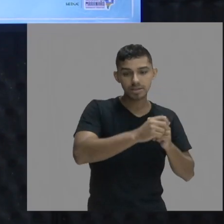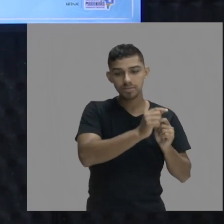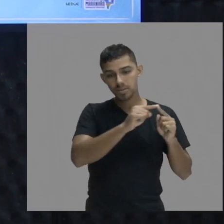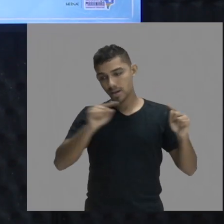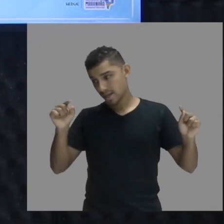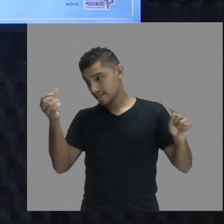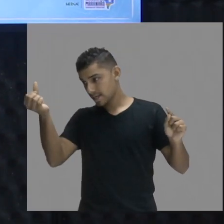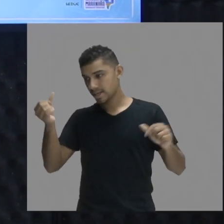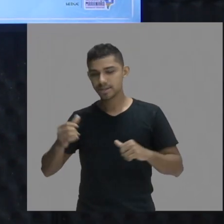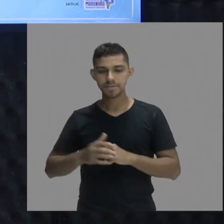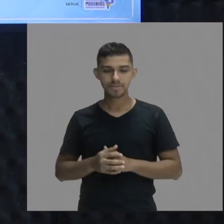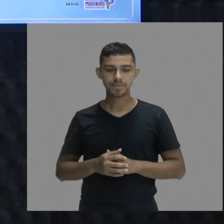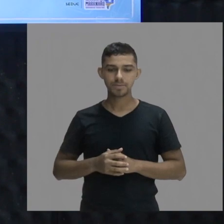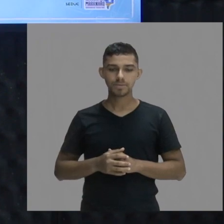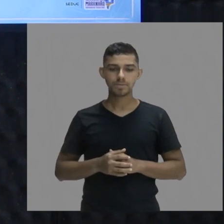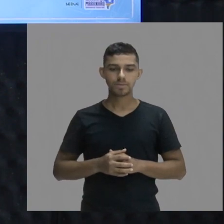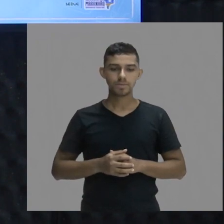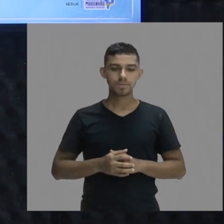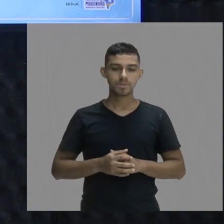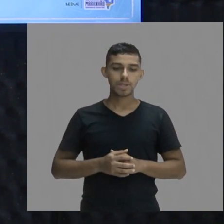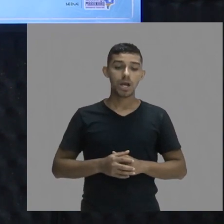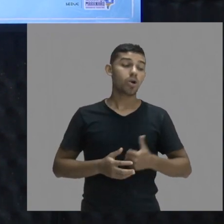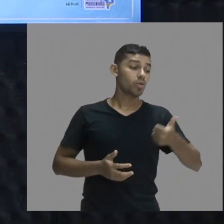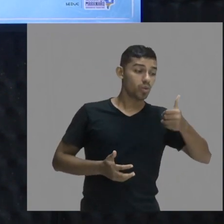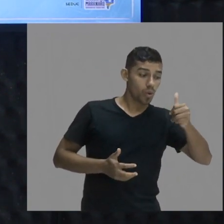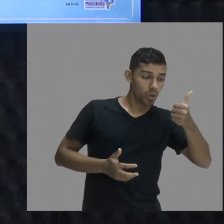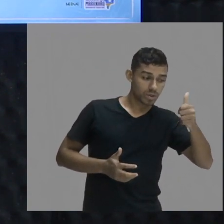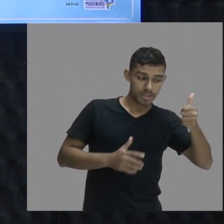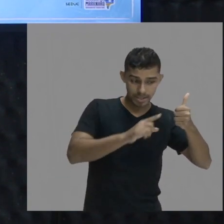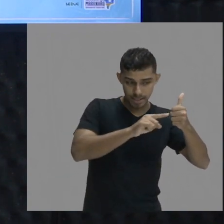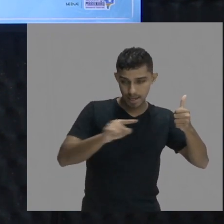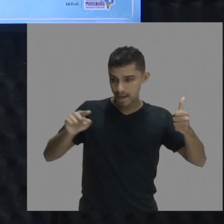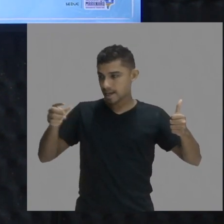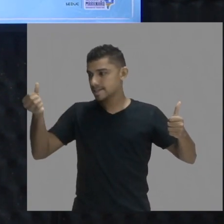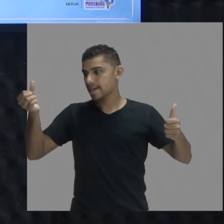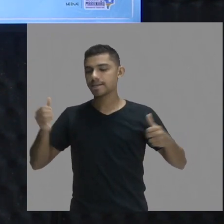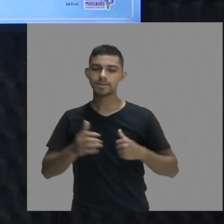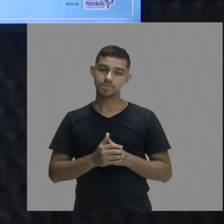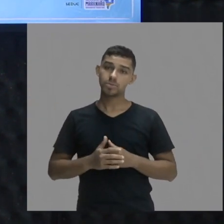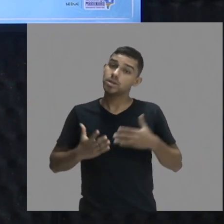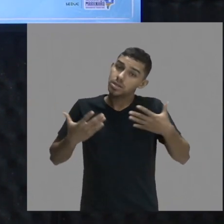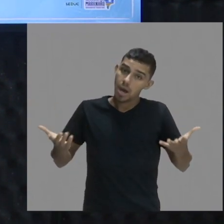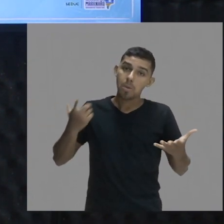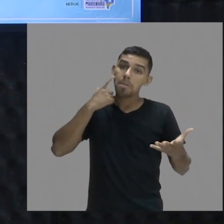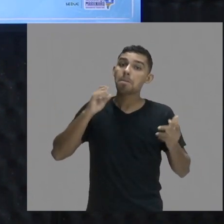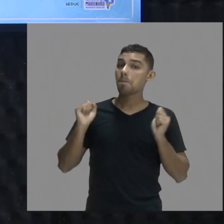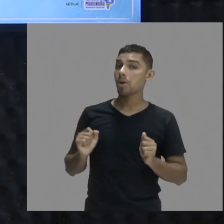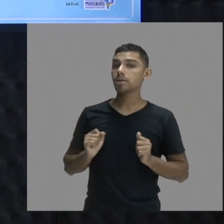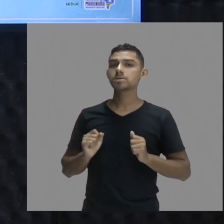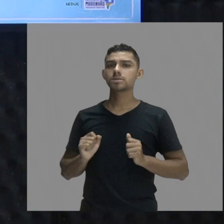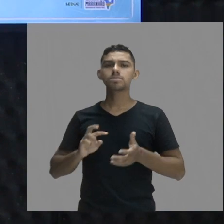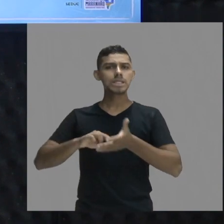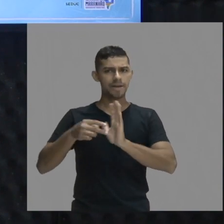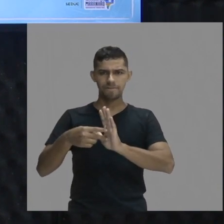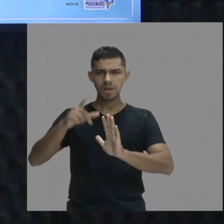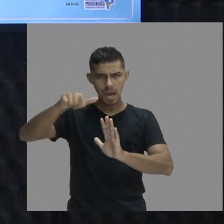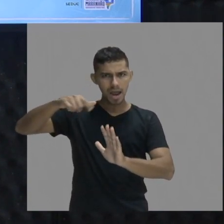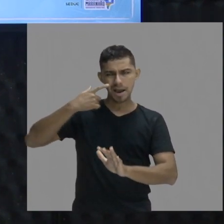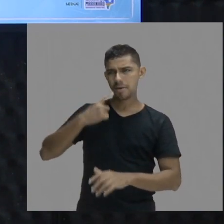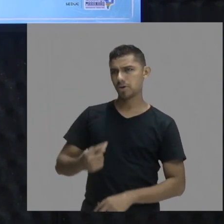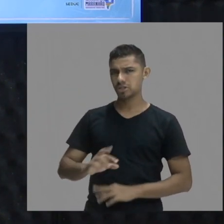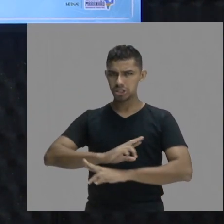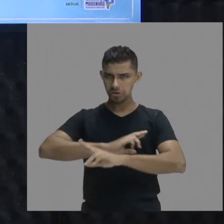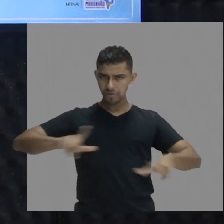6. A quantos elementos o 11 está associado? Está associado só ao 6. Na definição está dizendo que tem que